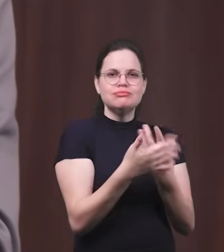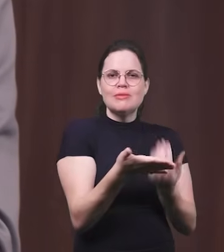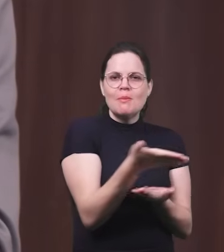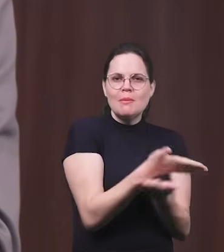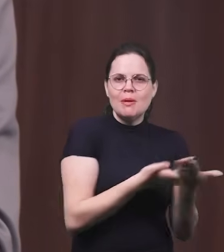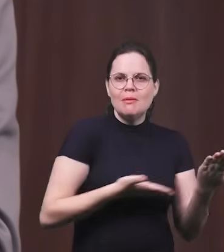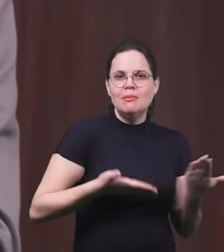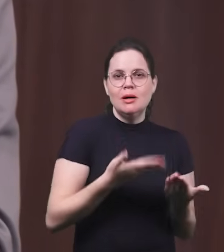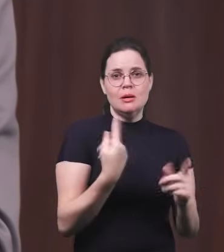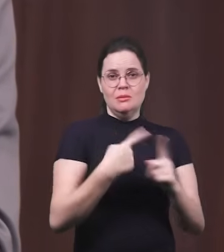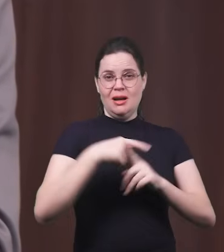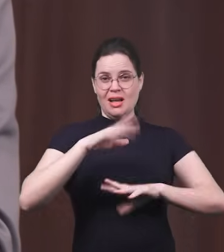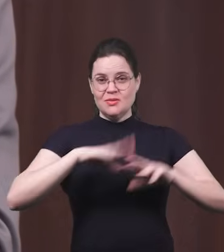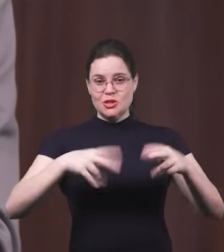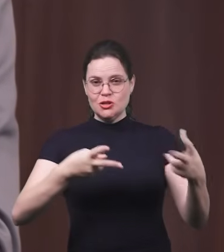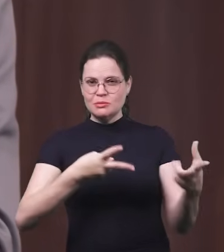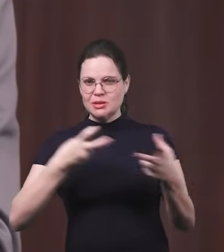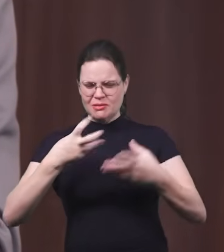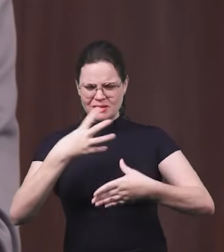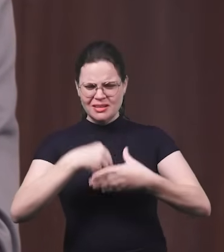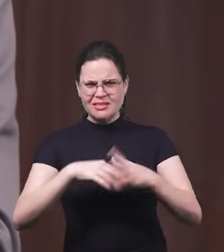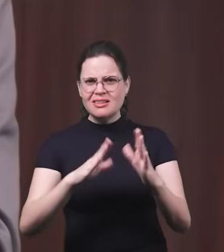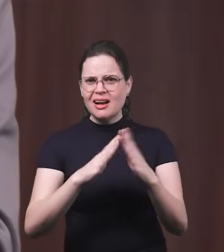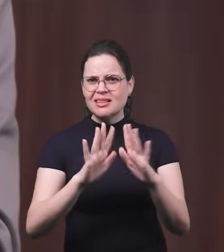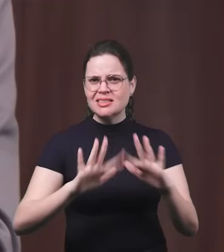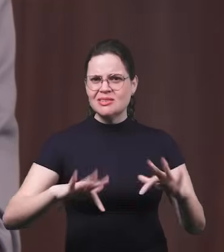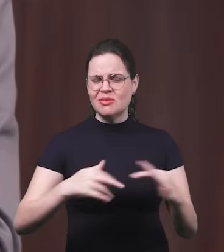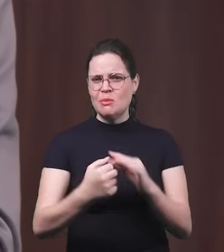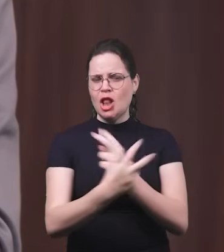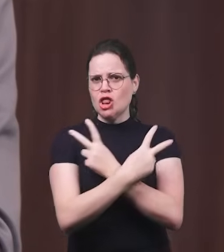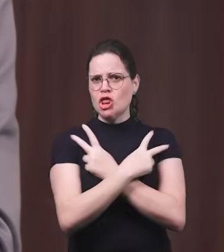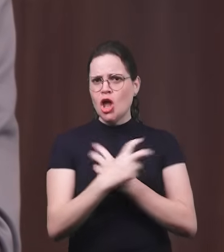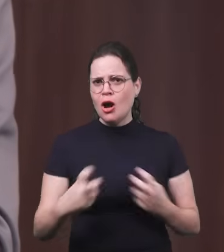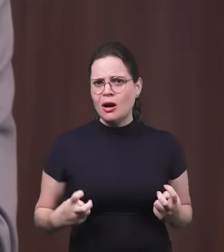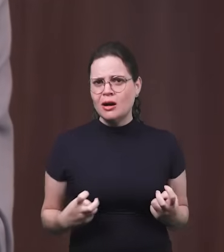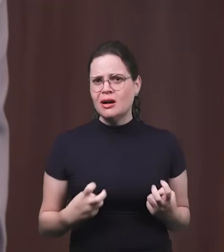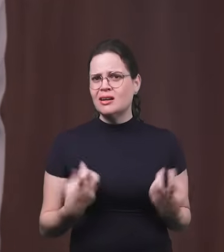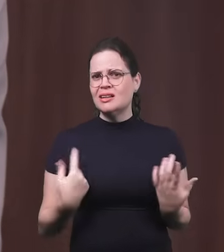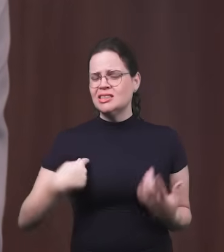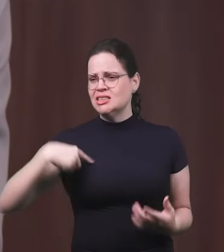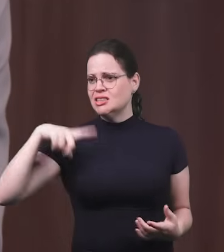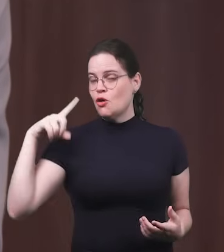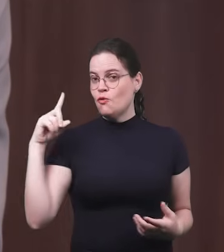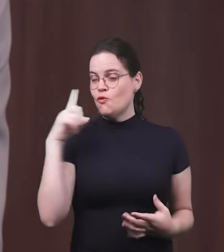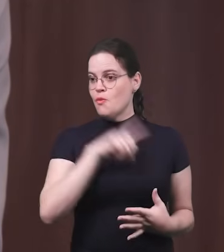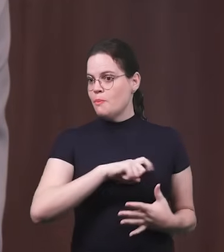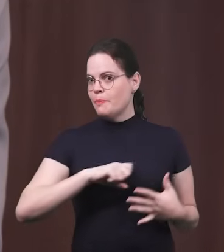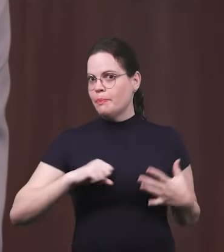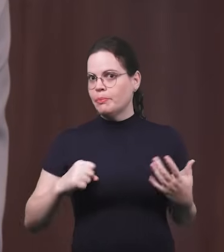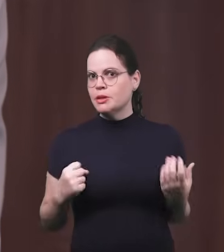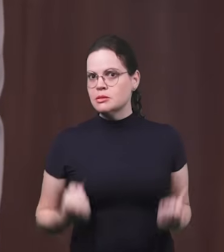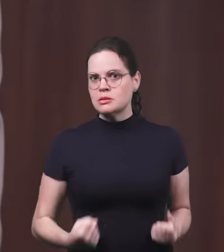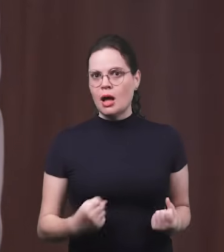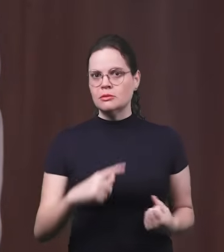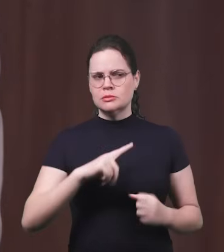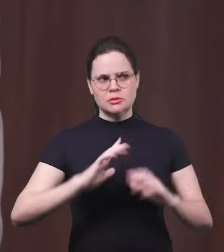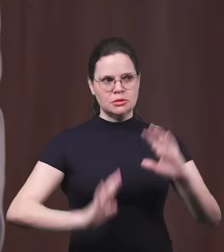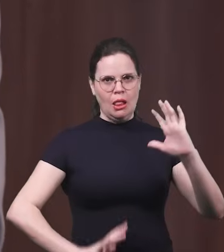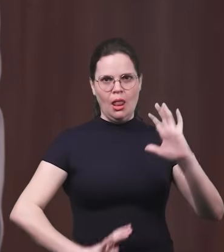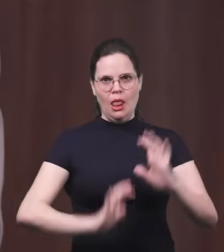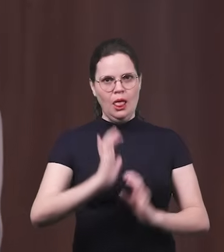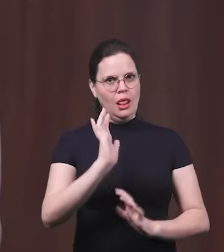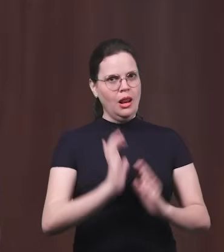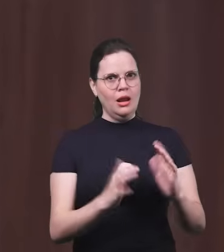um ambiente muito tóxico, um ambiente muito pesado, em muitos lares há muito